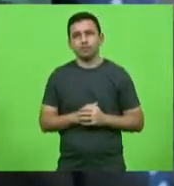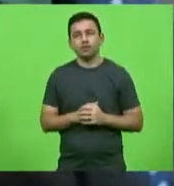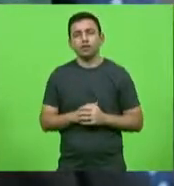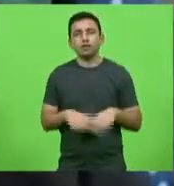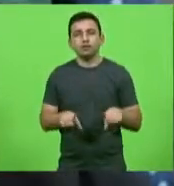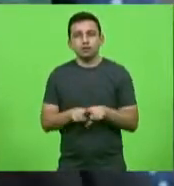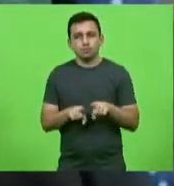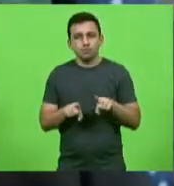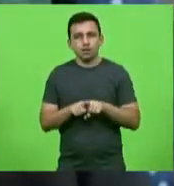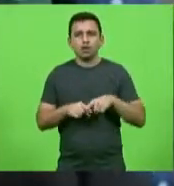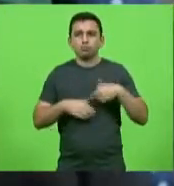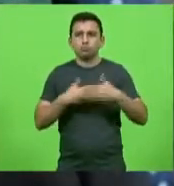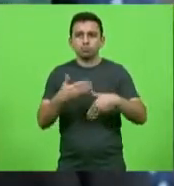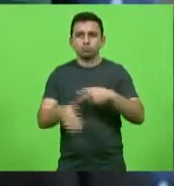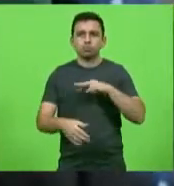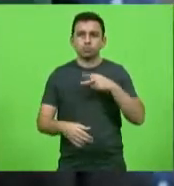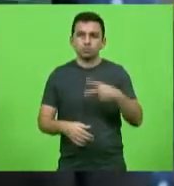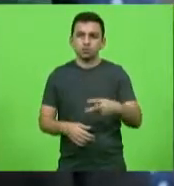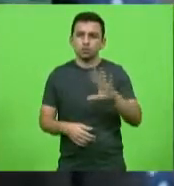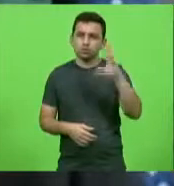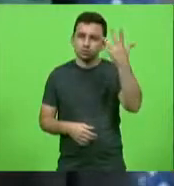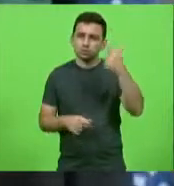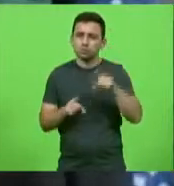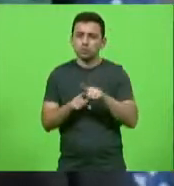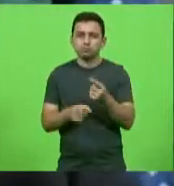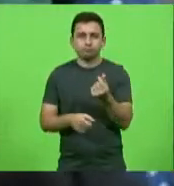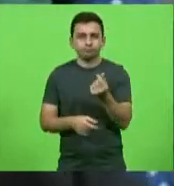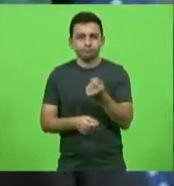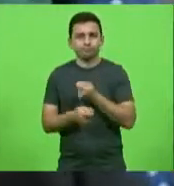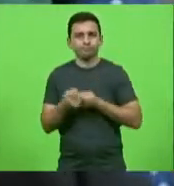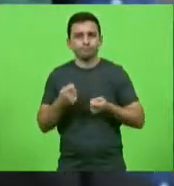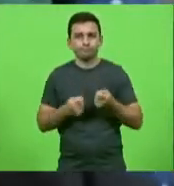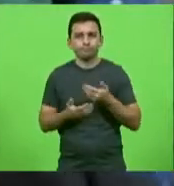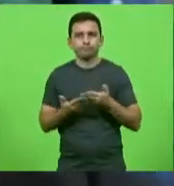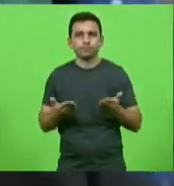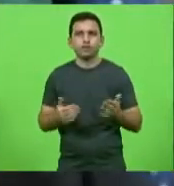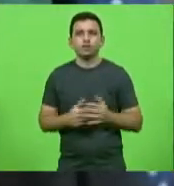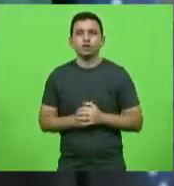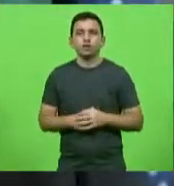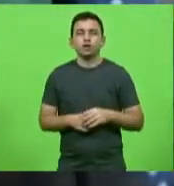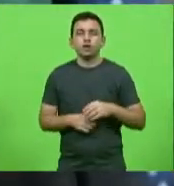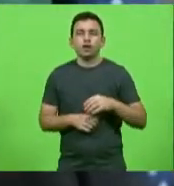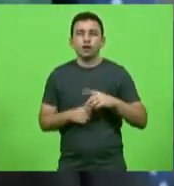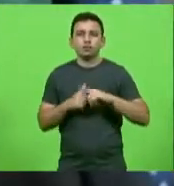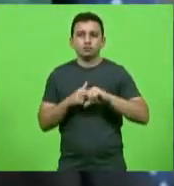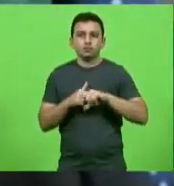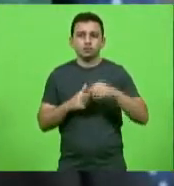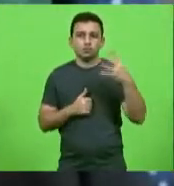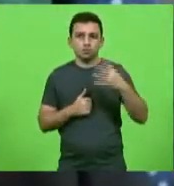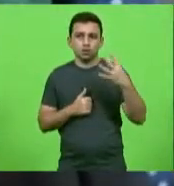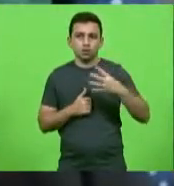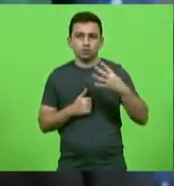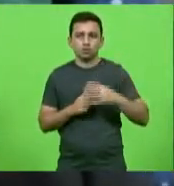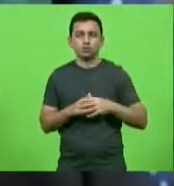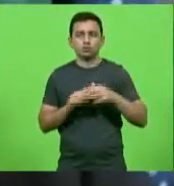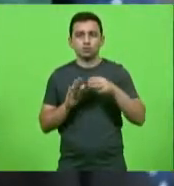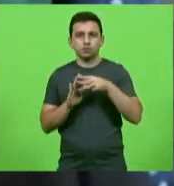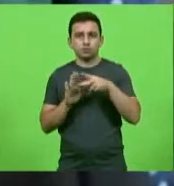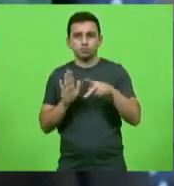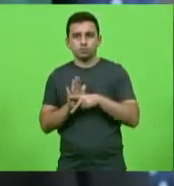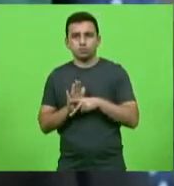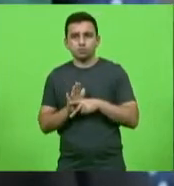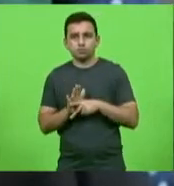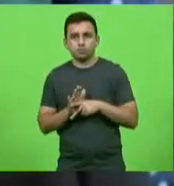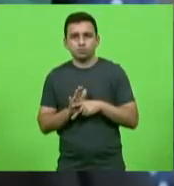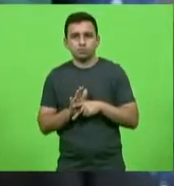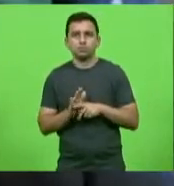e das suas consequências, inclusive as econômicas. Já o artigo 4º da mesma medida provisória diz: esta medida